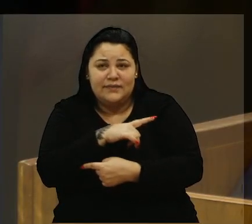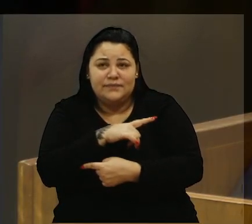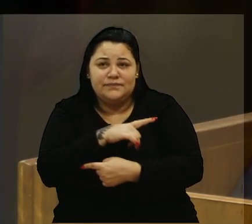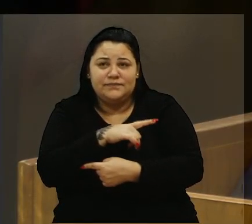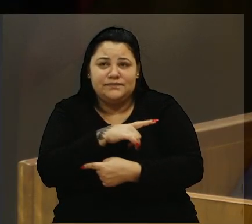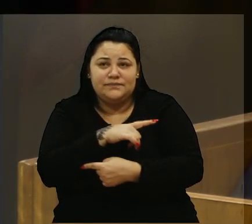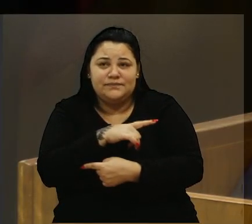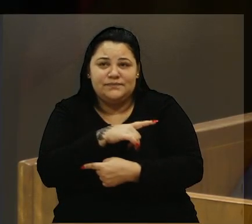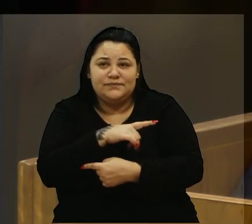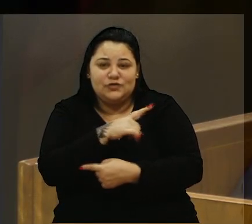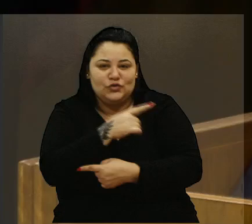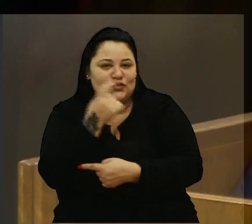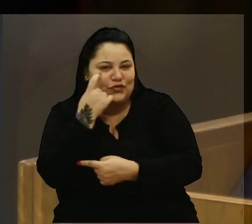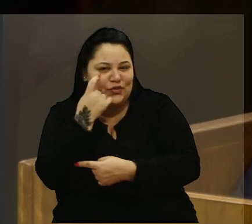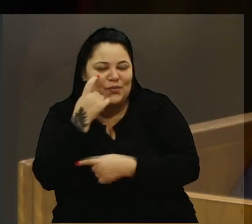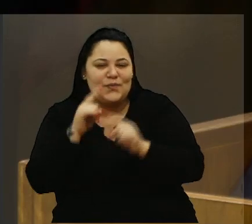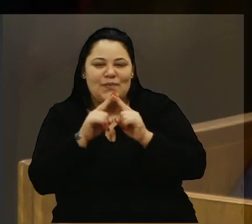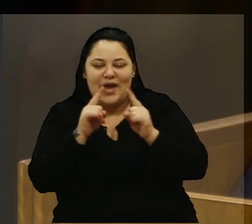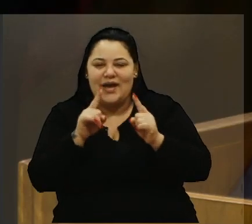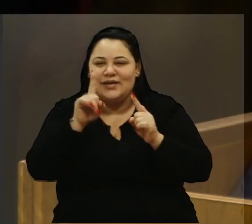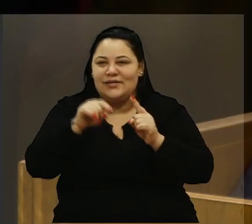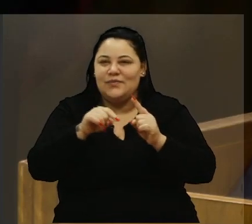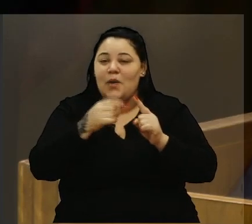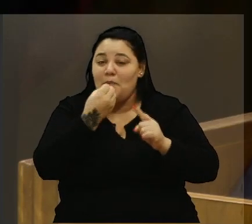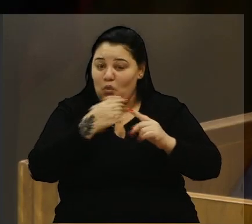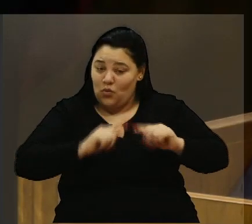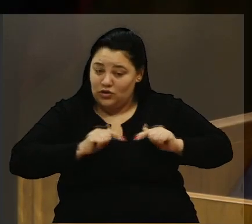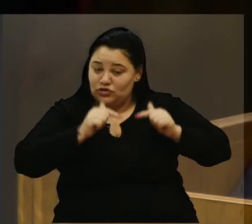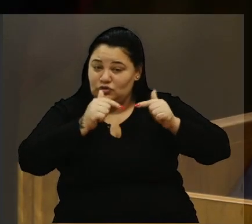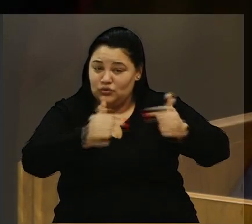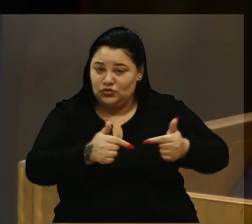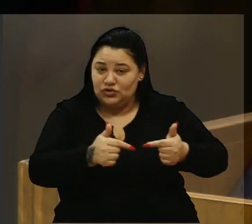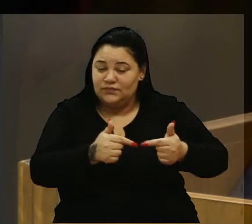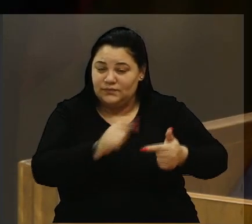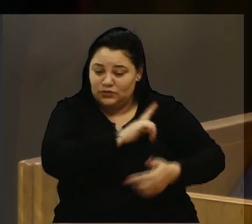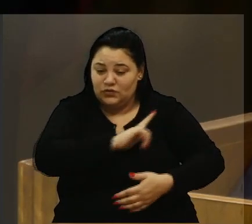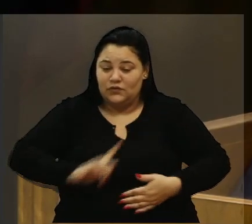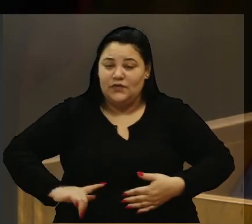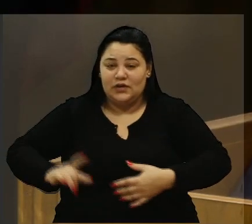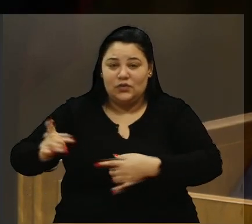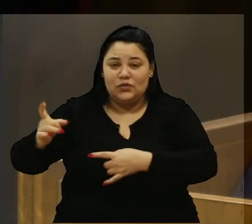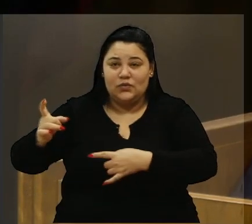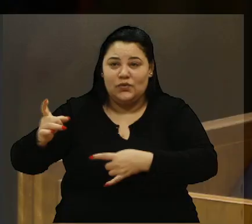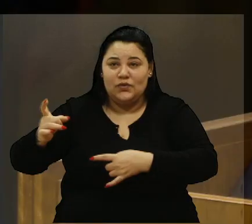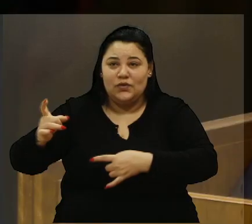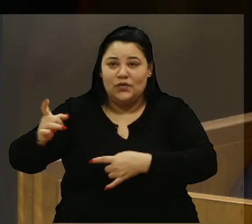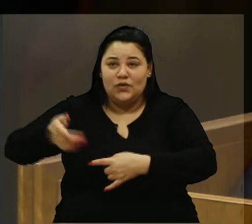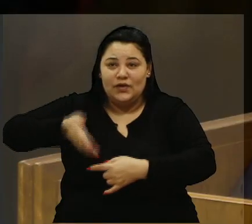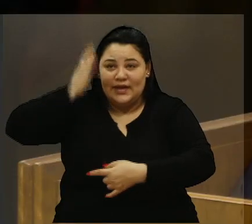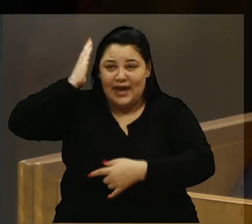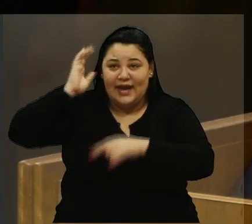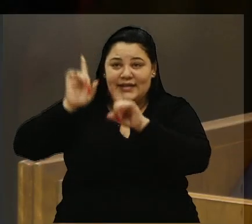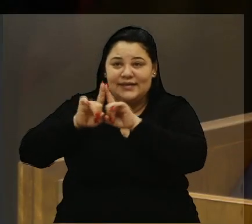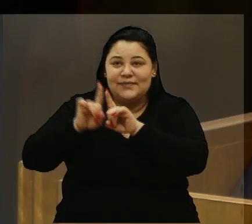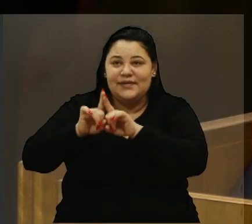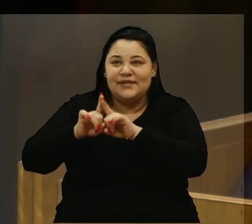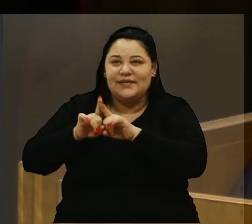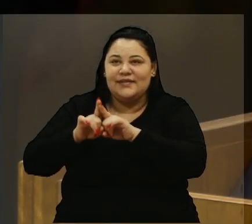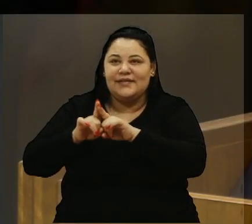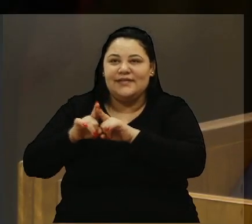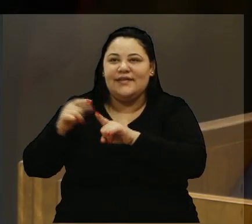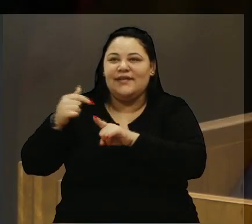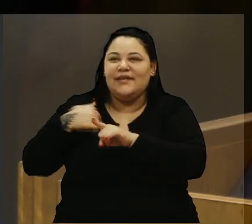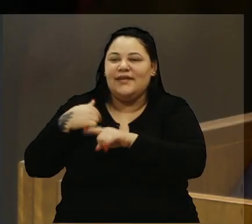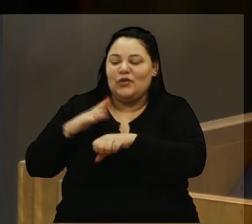o senhor riu, mas foi uma boa iniciativa do governo Guerra, tá? Vai dizer que eu estou doente elogiando aqui o Guerra,